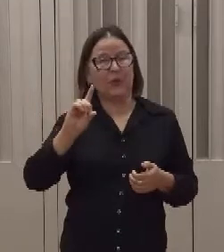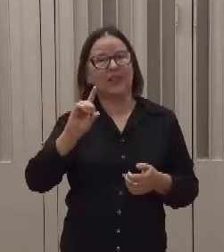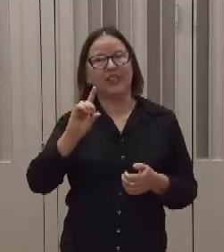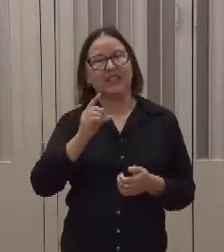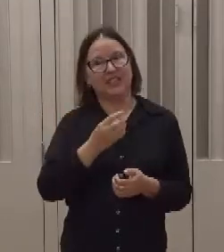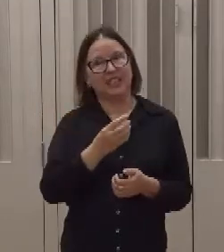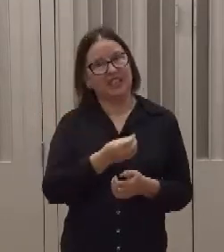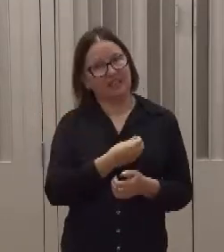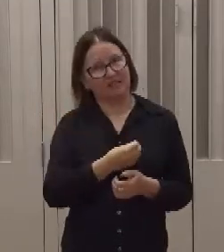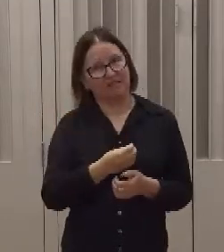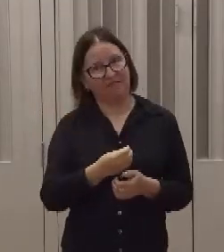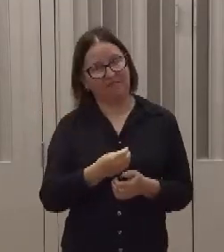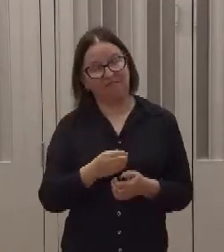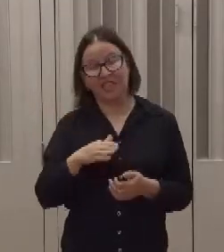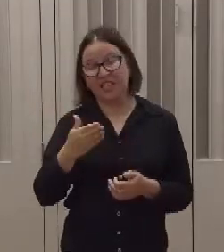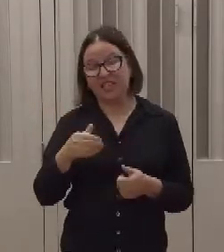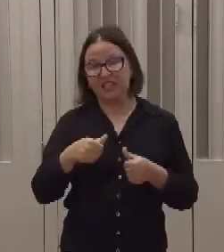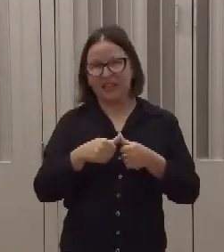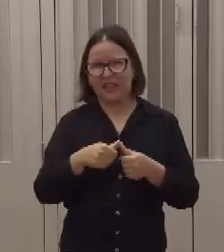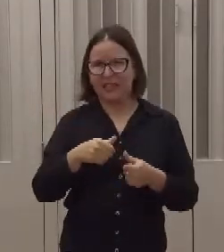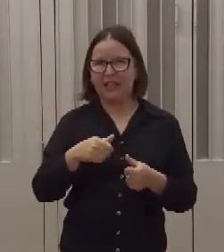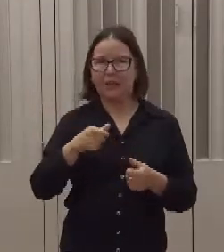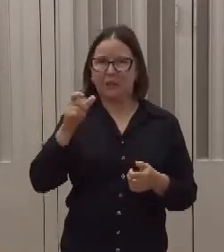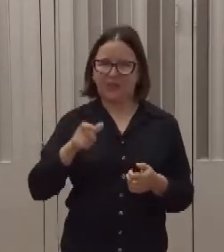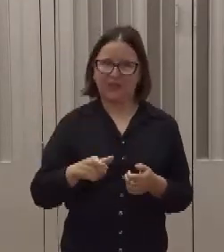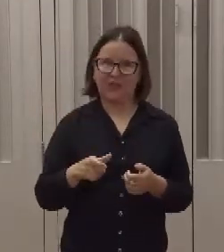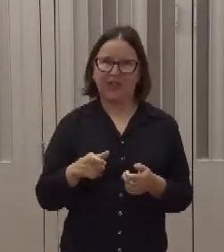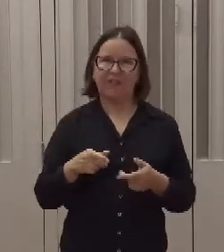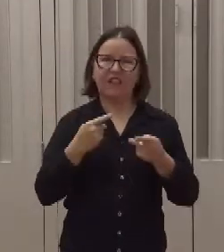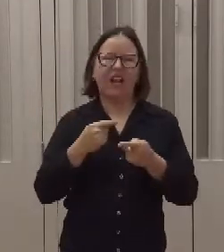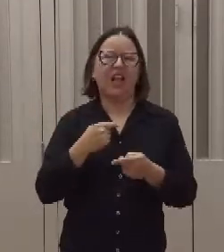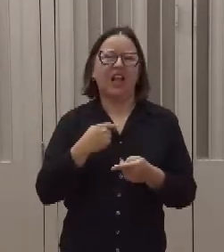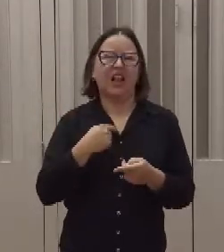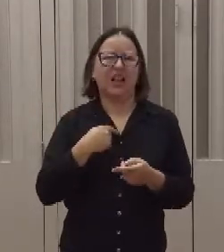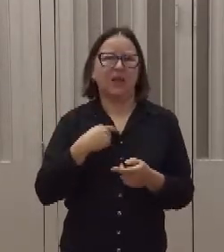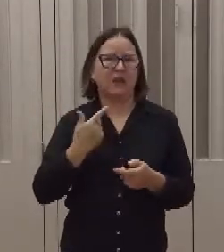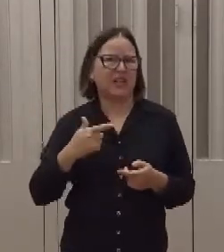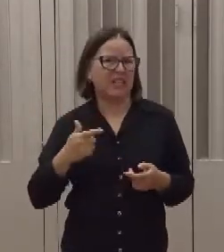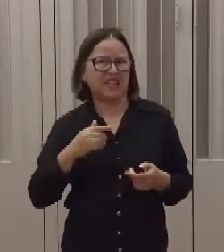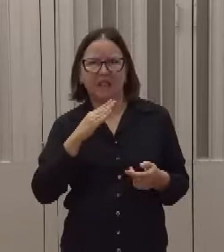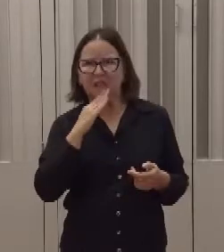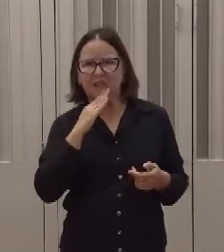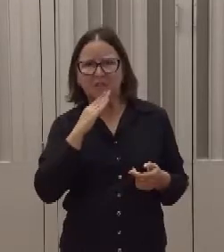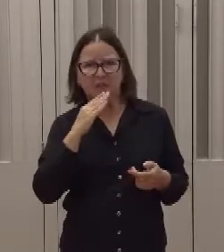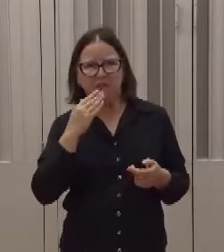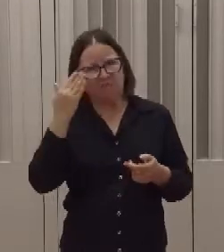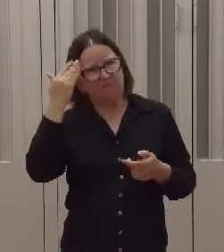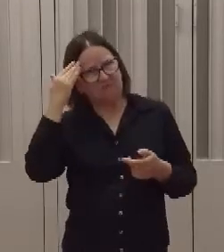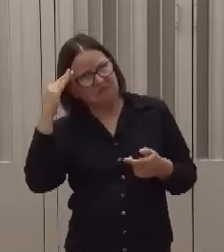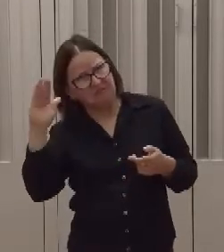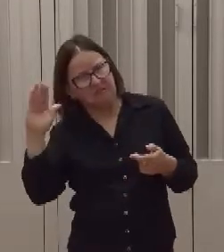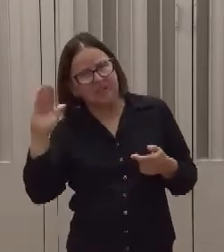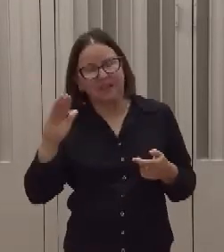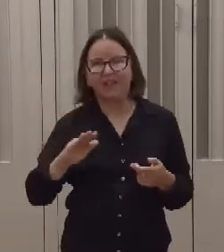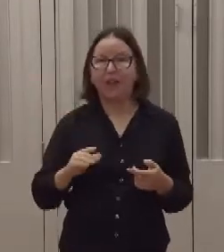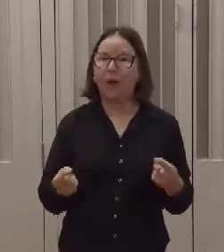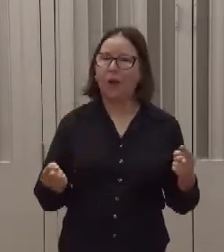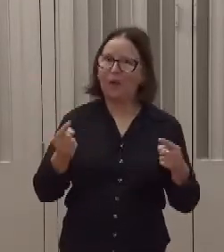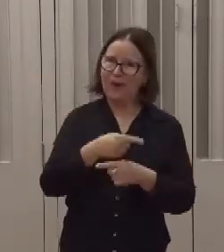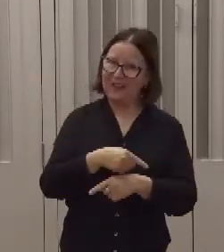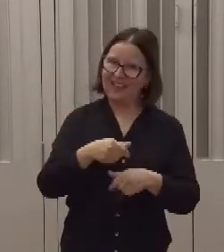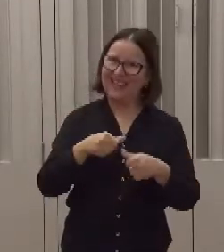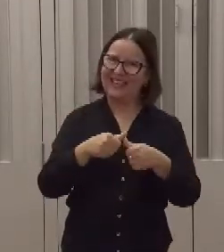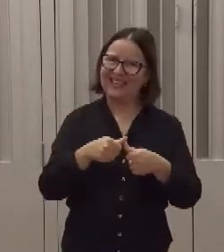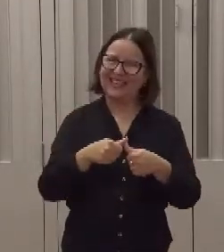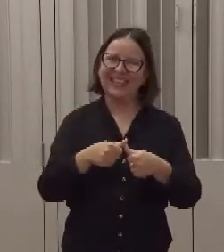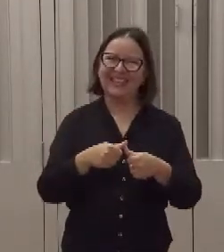de agnóstico, ou seja, sem conhecimento, sem saber. Que é o contrário do gnosticismo, que é aquele que declara